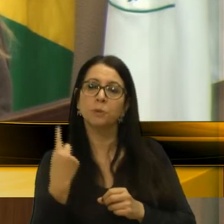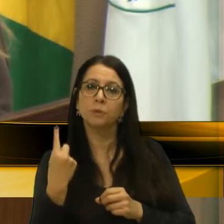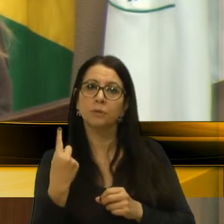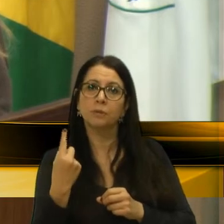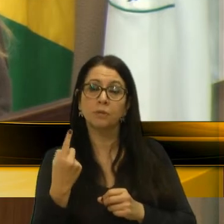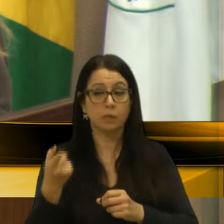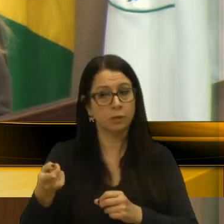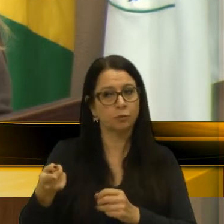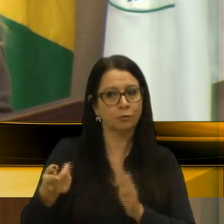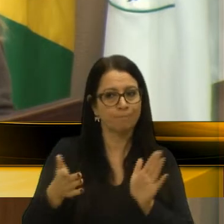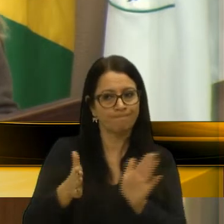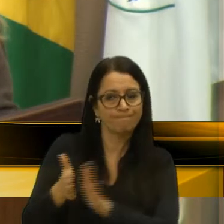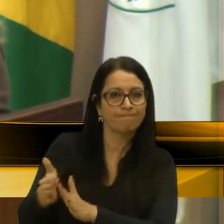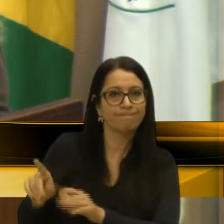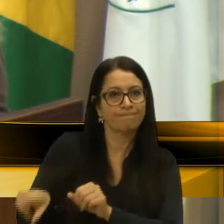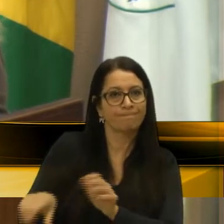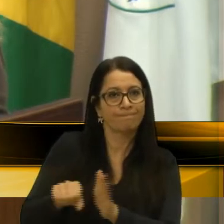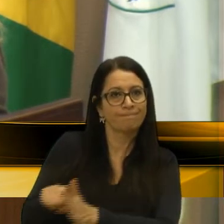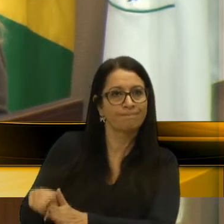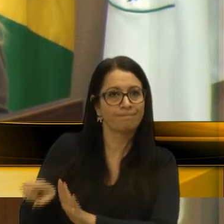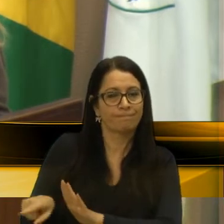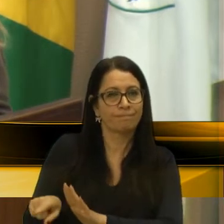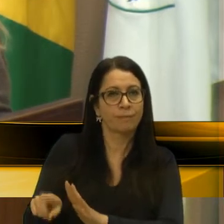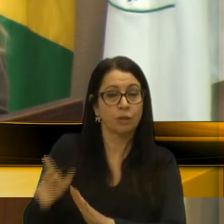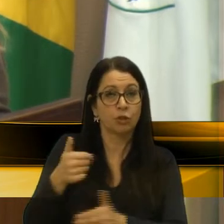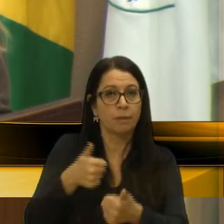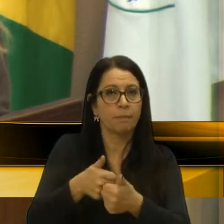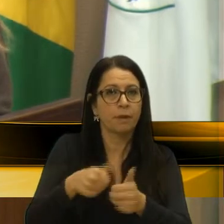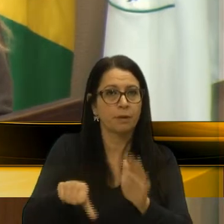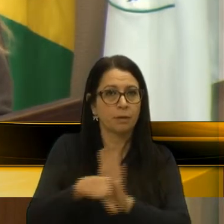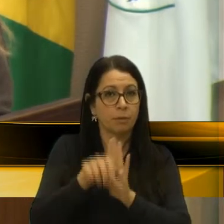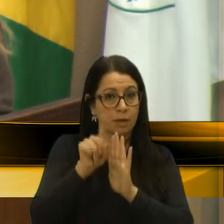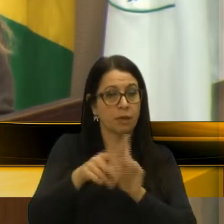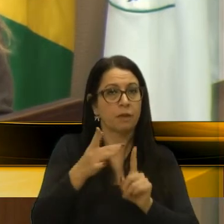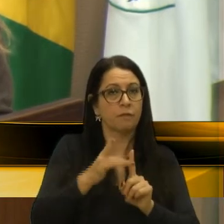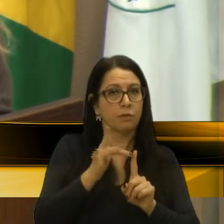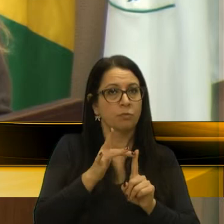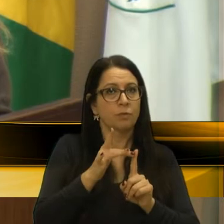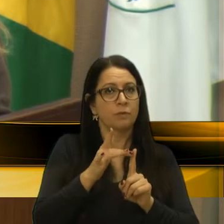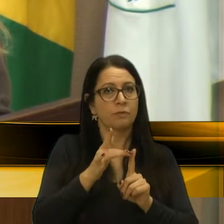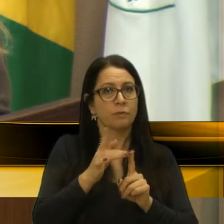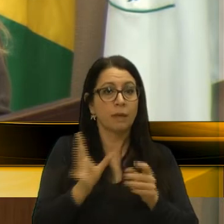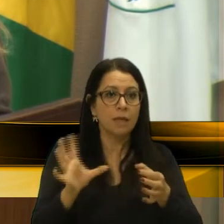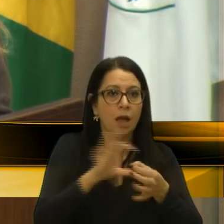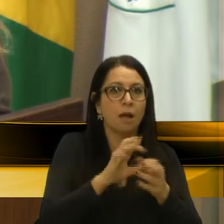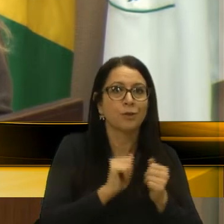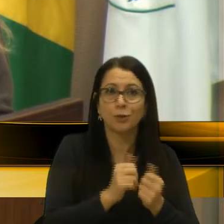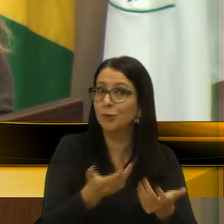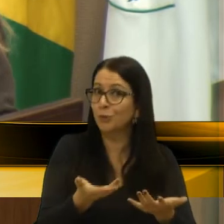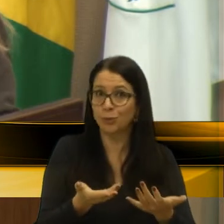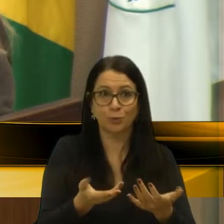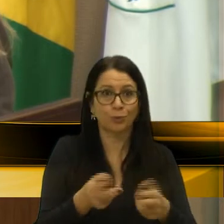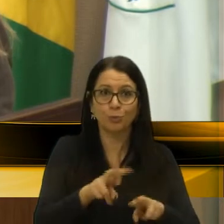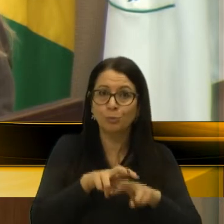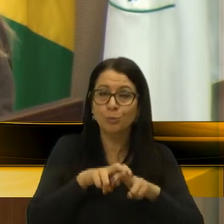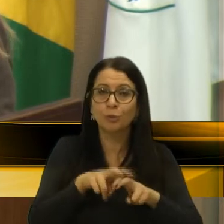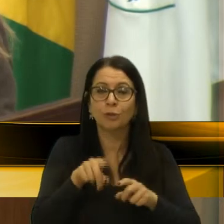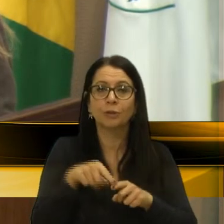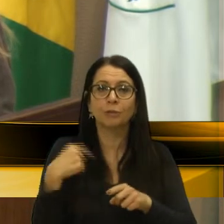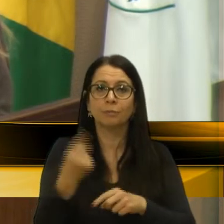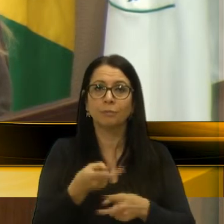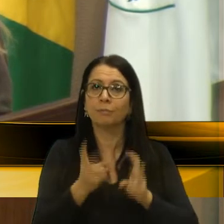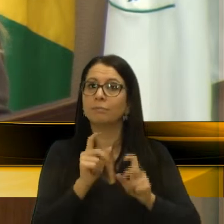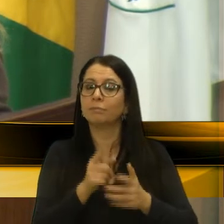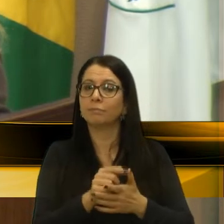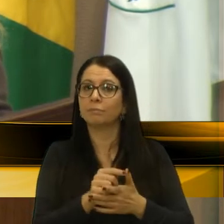mata. Quem chega perto do crime, quem é vítima, passa a se associar. Por isso que a gente